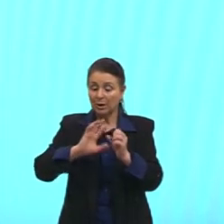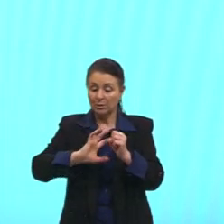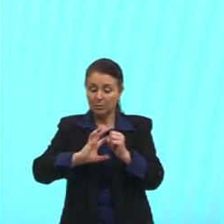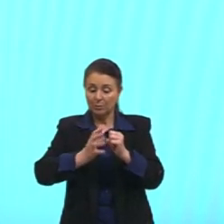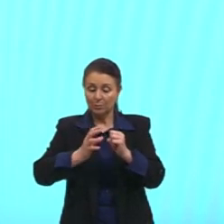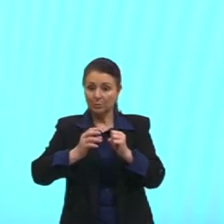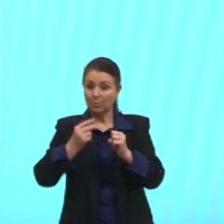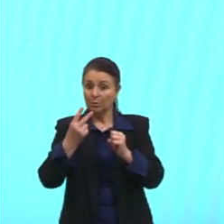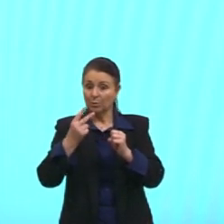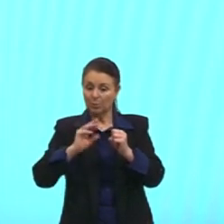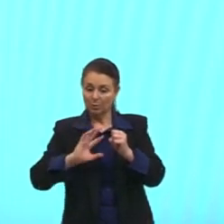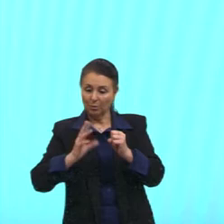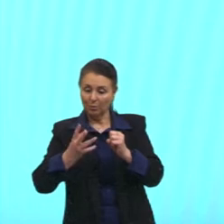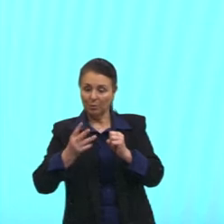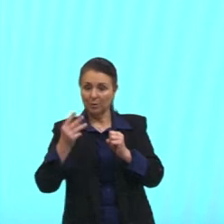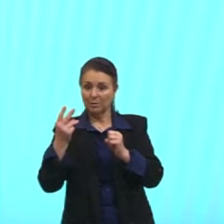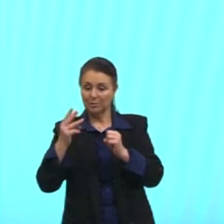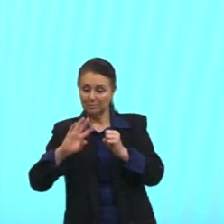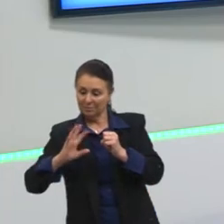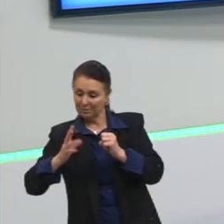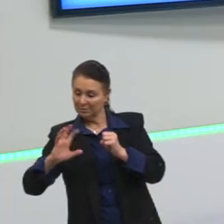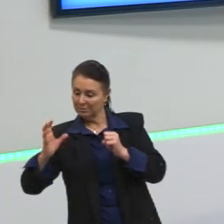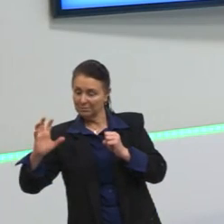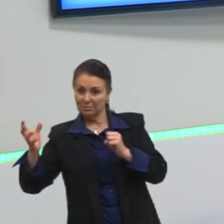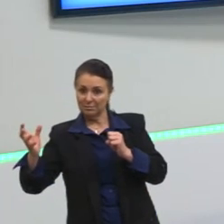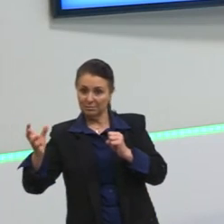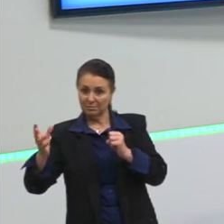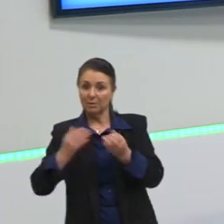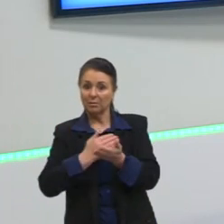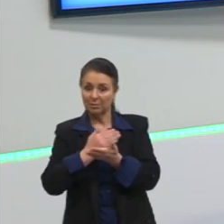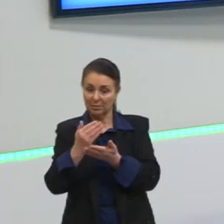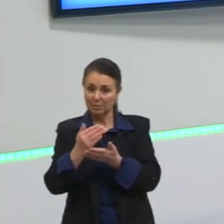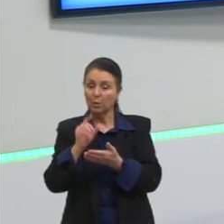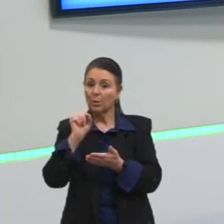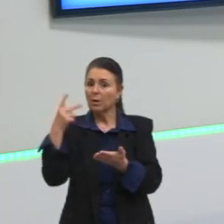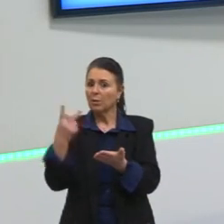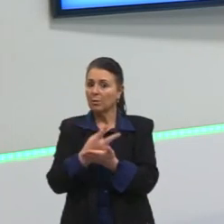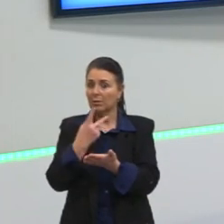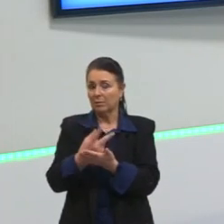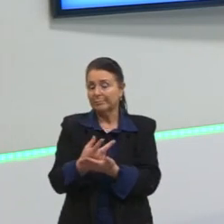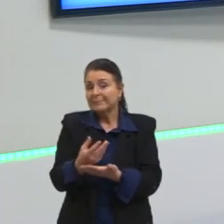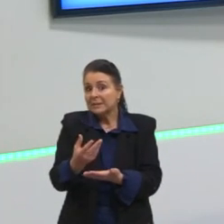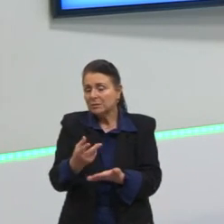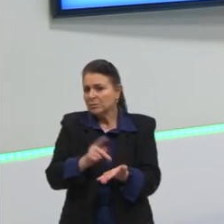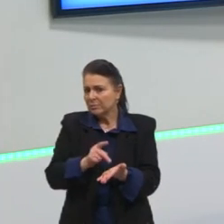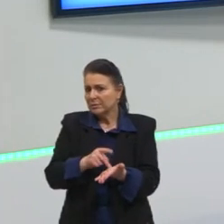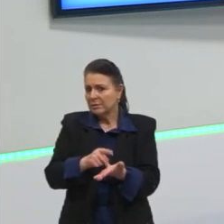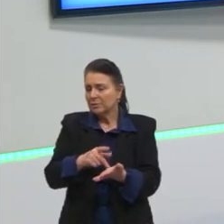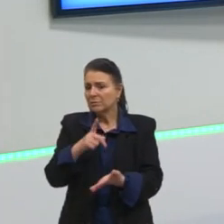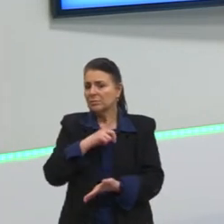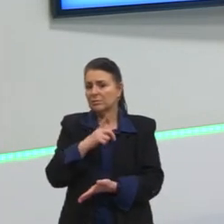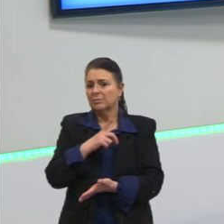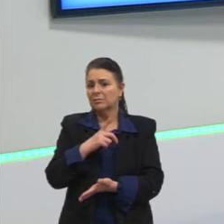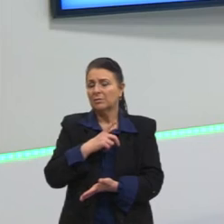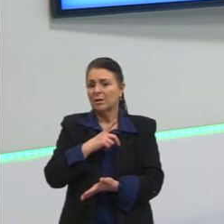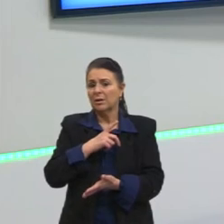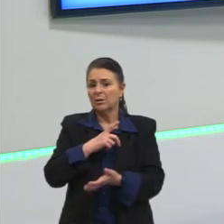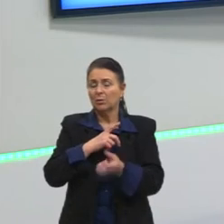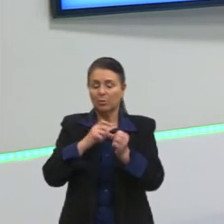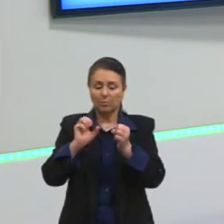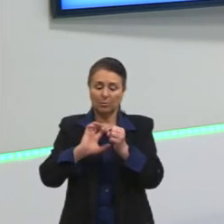terciários, enfim, dessa onda. Tá? A única coisa que acontece é que na vida real, a gente vai ter então uma